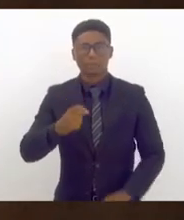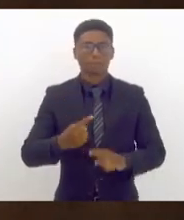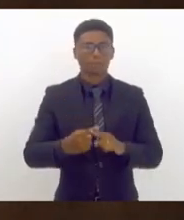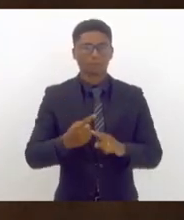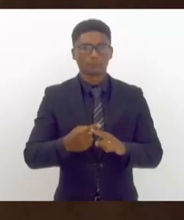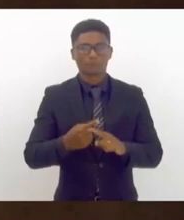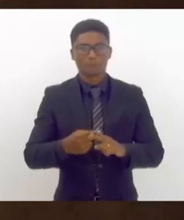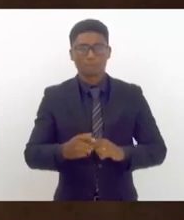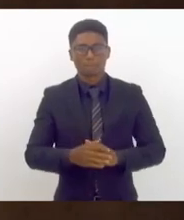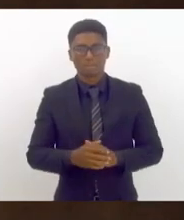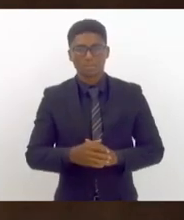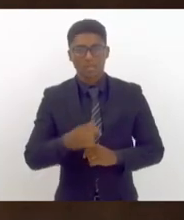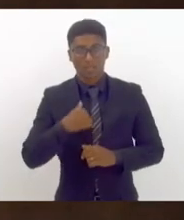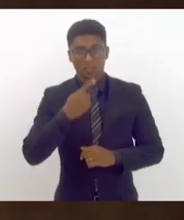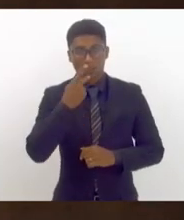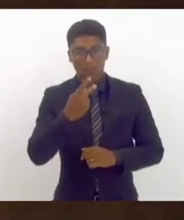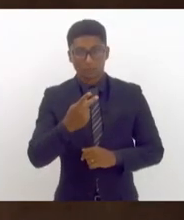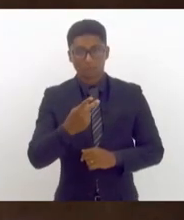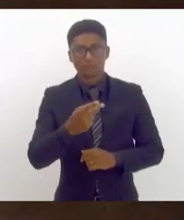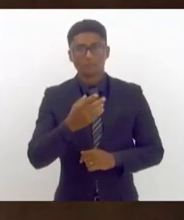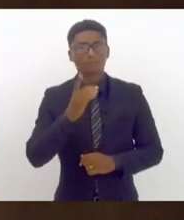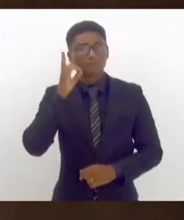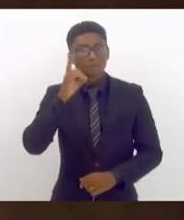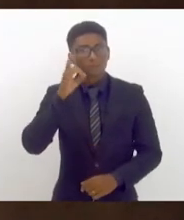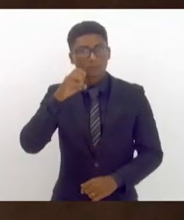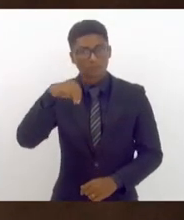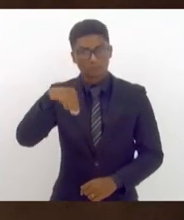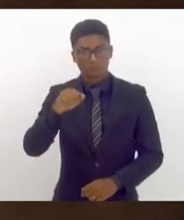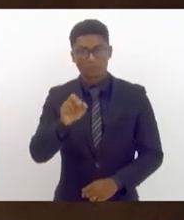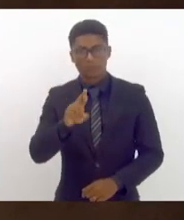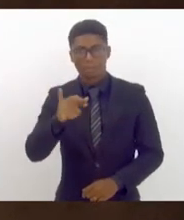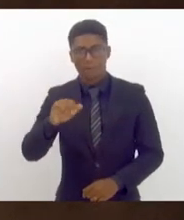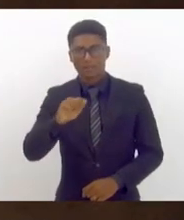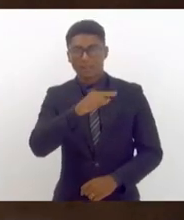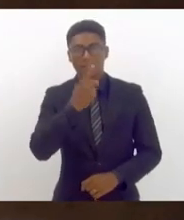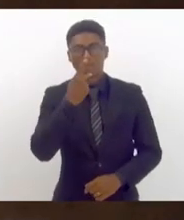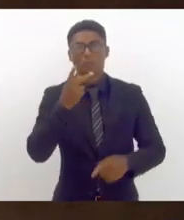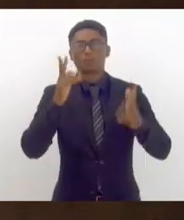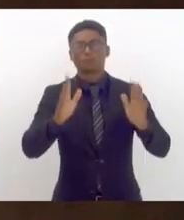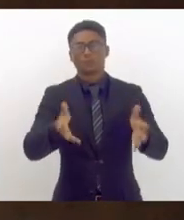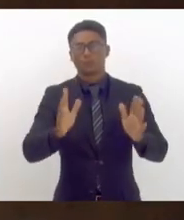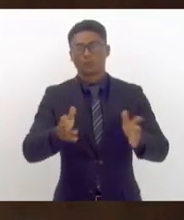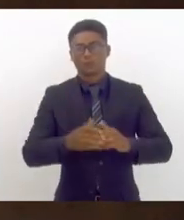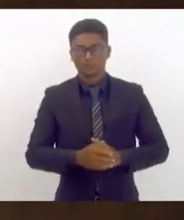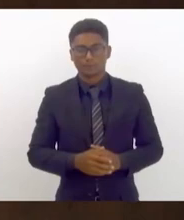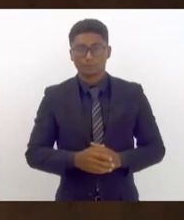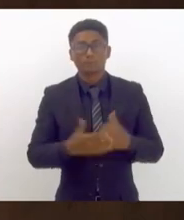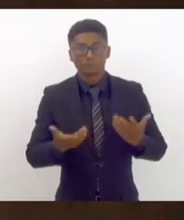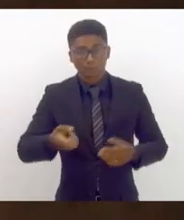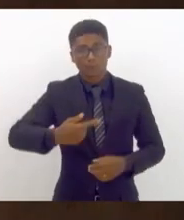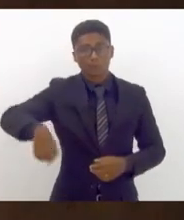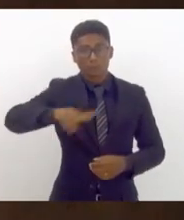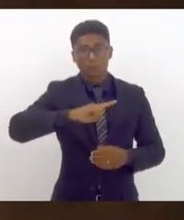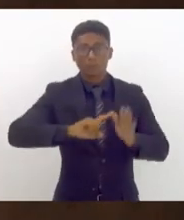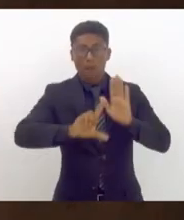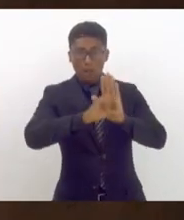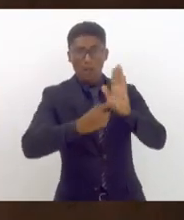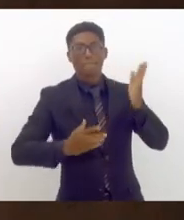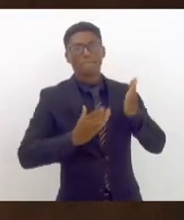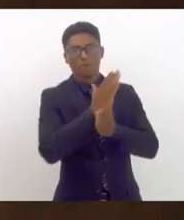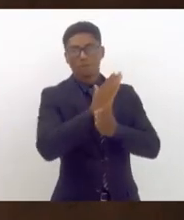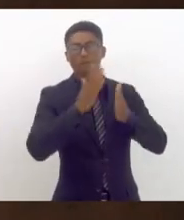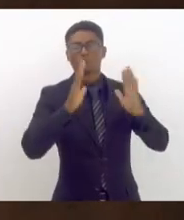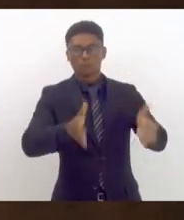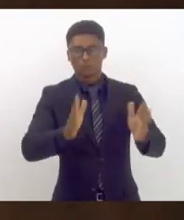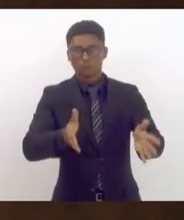Uma parte do que eu ia dizer, a deputada Marta Rocha se referiu. Realmente, nós aprovamos uma lei de